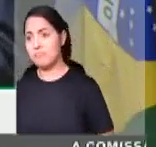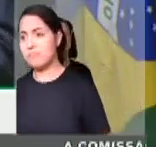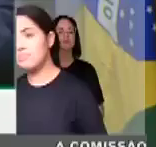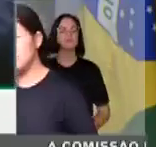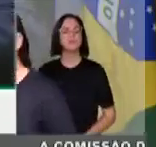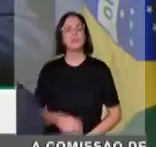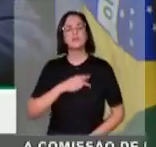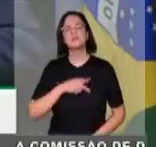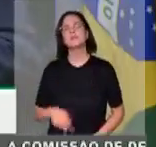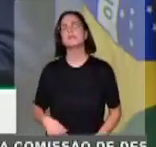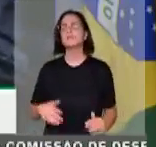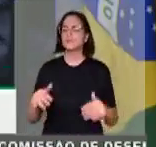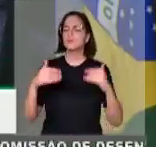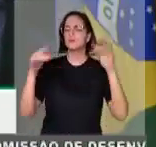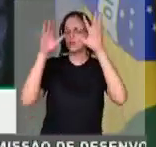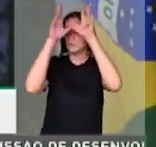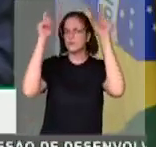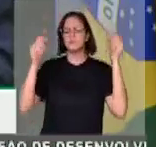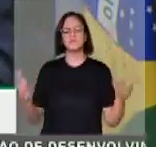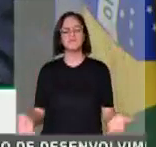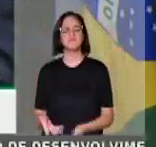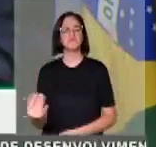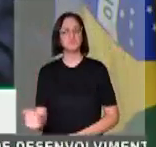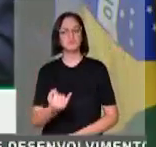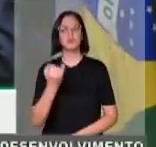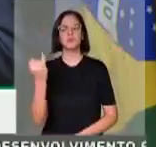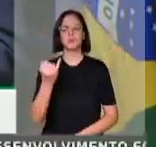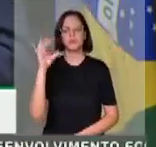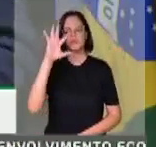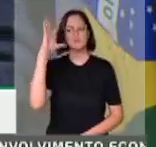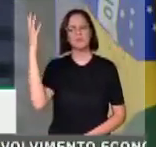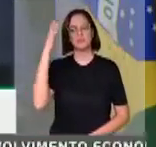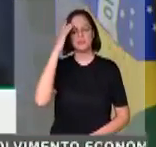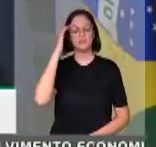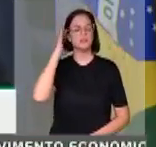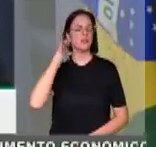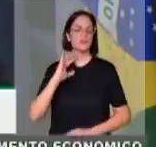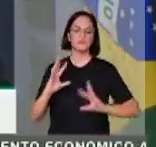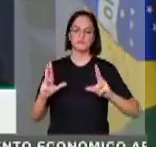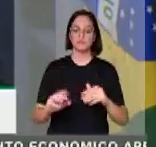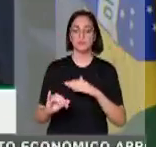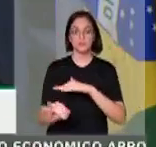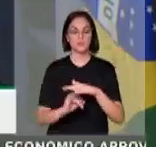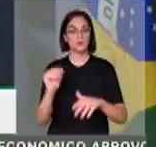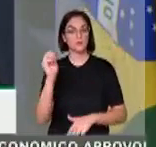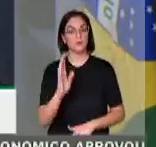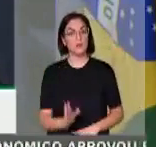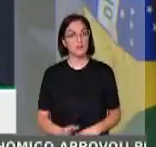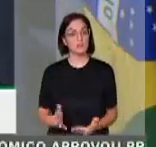presidência à frente do Supremo Corte, nesse momento, foi decisivo para que as instituições brasileiras